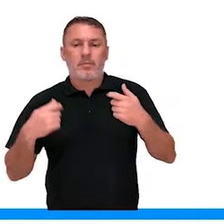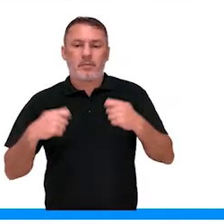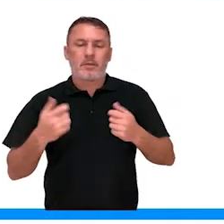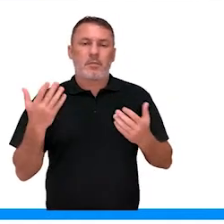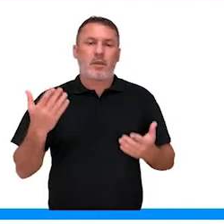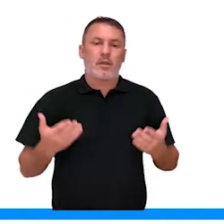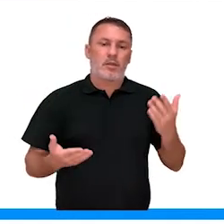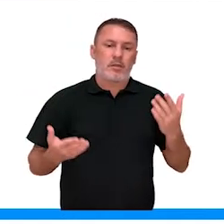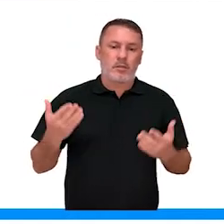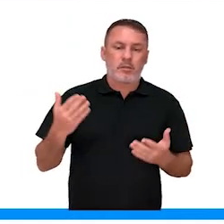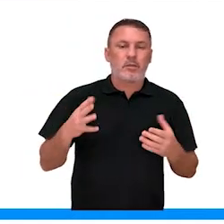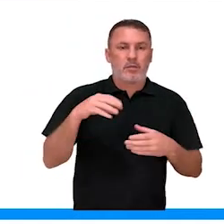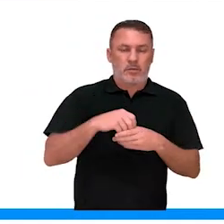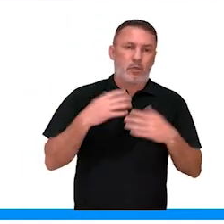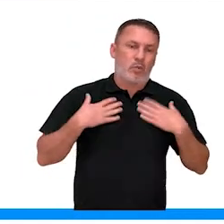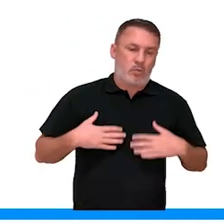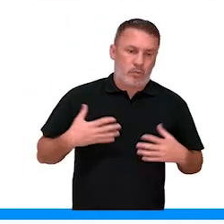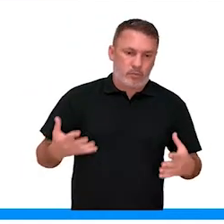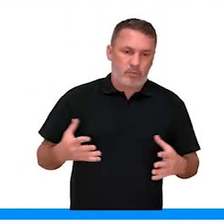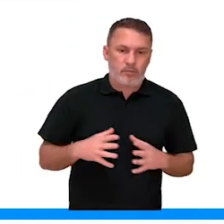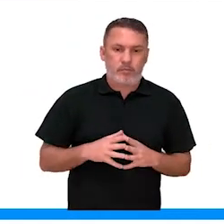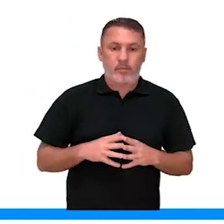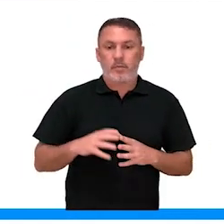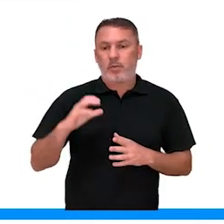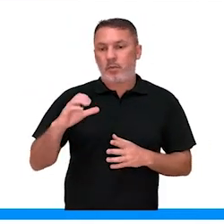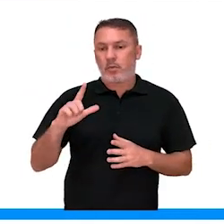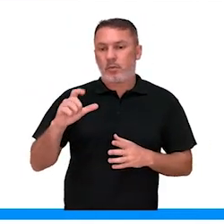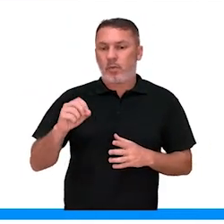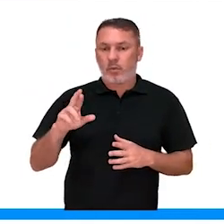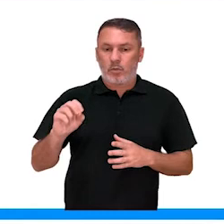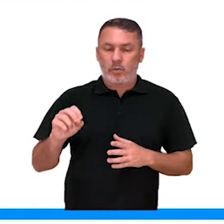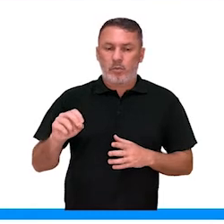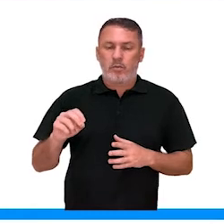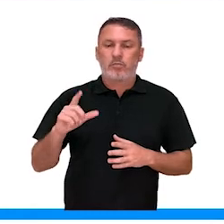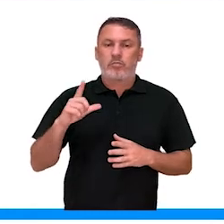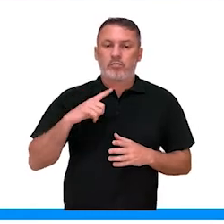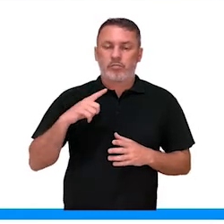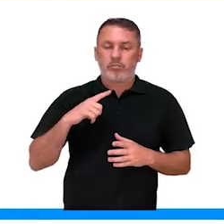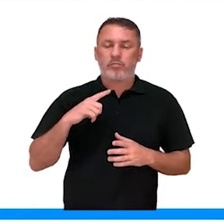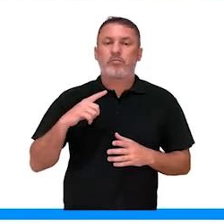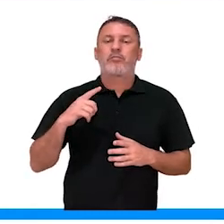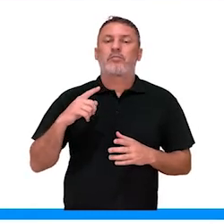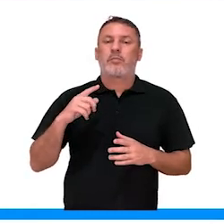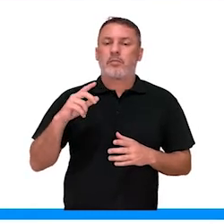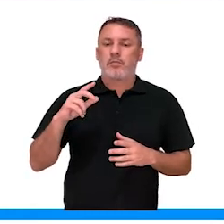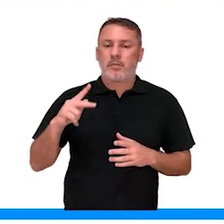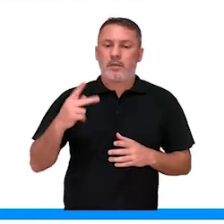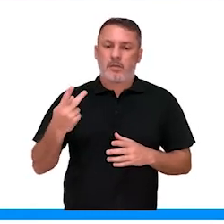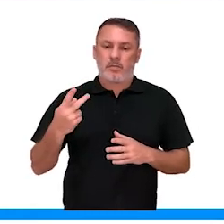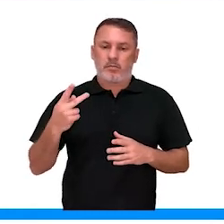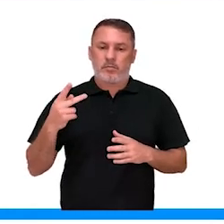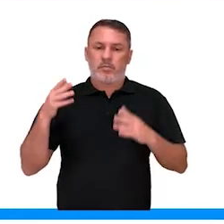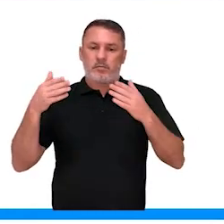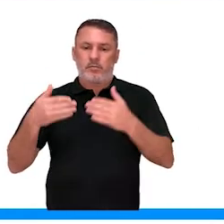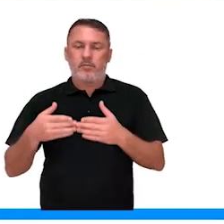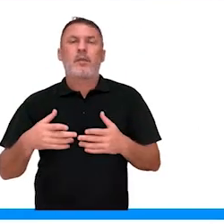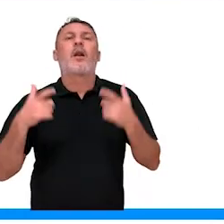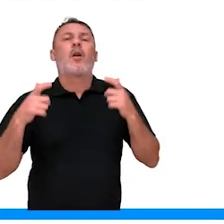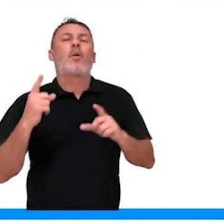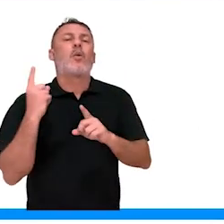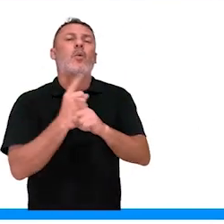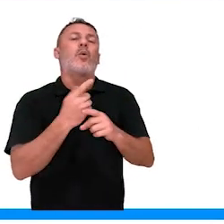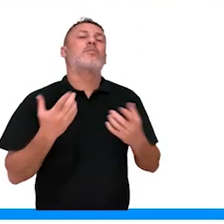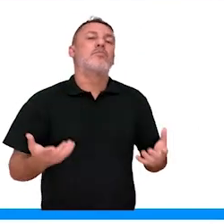ter esse balanço no nosso corpo. E o cloro vai atuar nessa manutenção do equilíbrio do pH. Onde que a